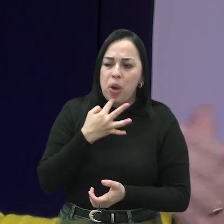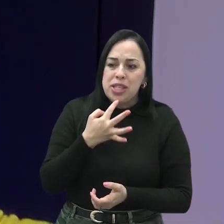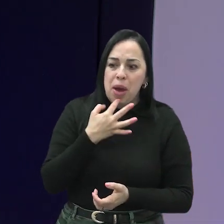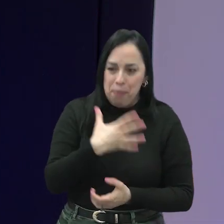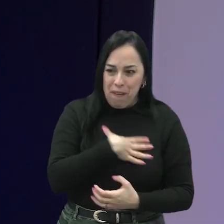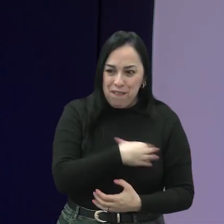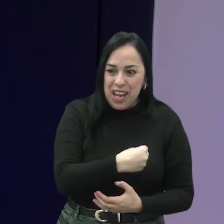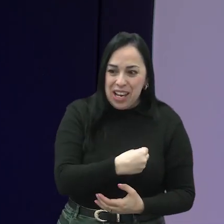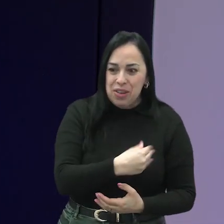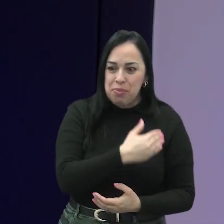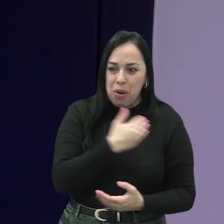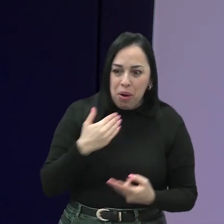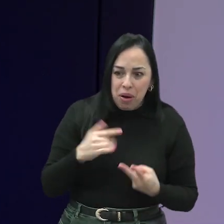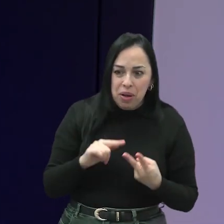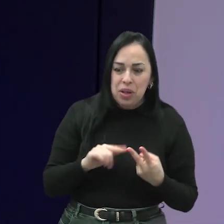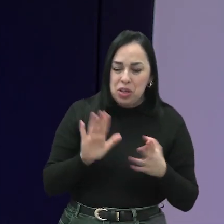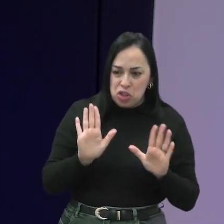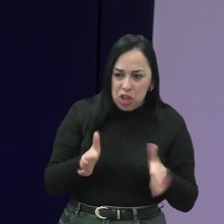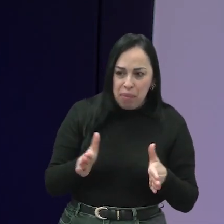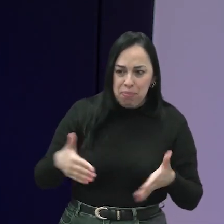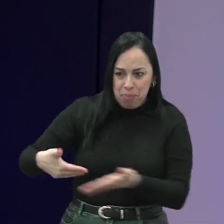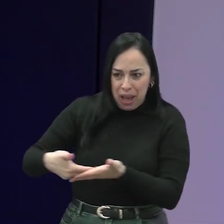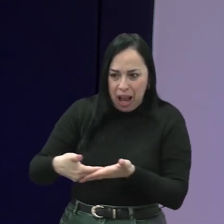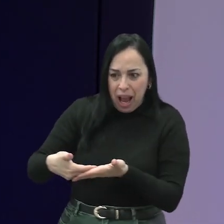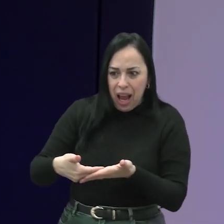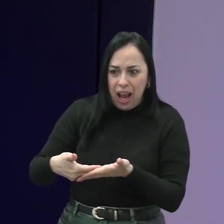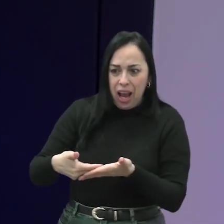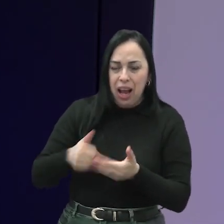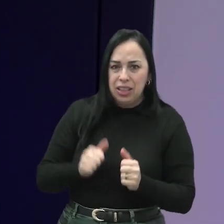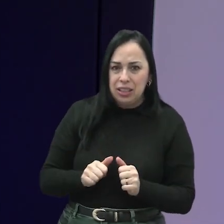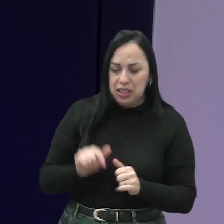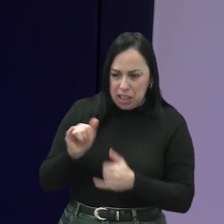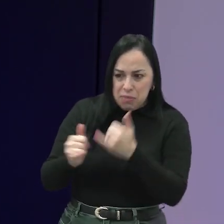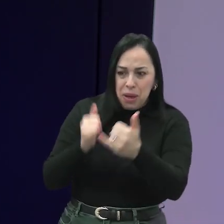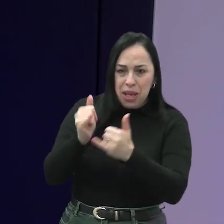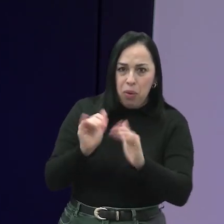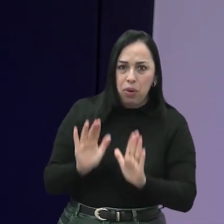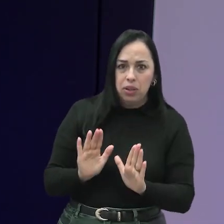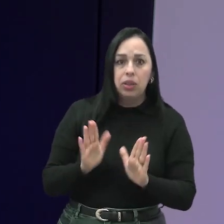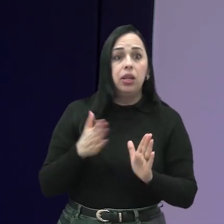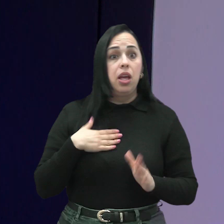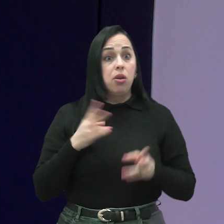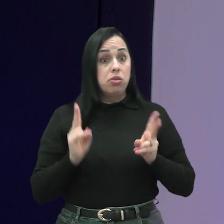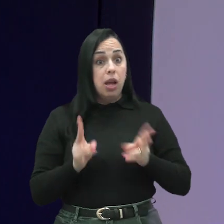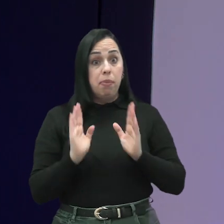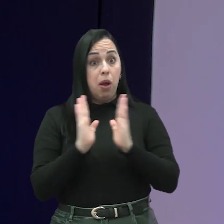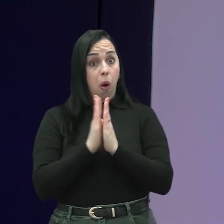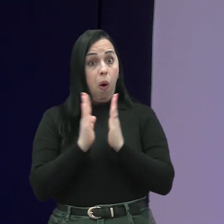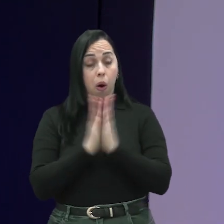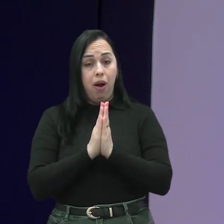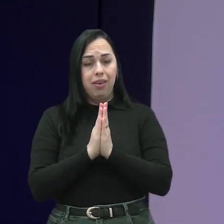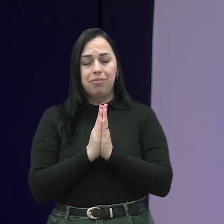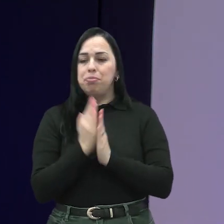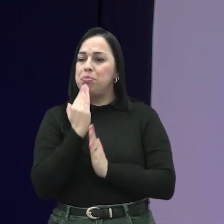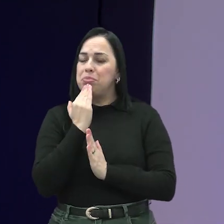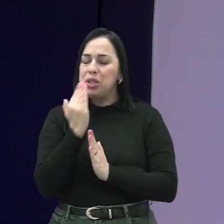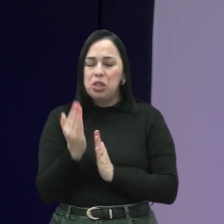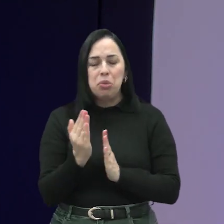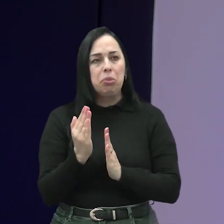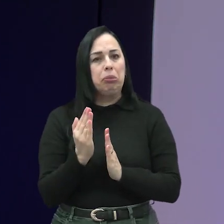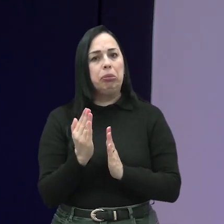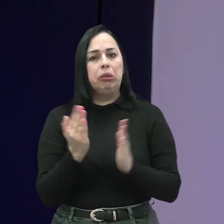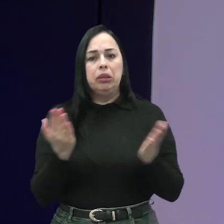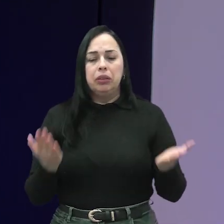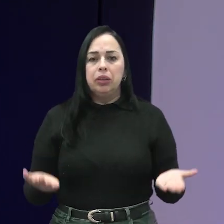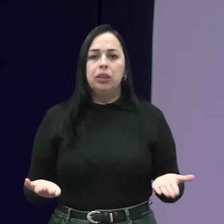já conheceram o Pedro, o Gabriel, já pegaram, né? Vocês brincam com ele. Então, nas minhas orações, eu tenho